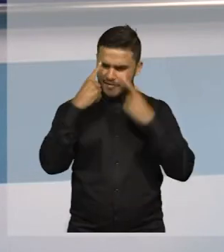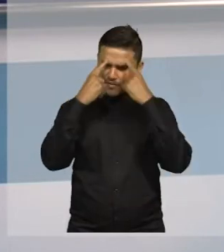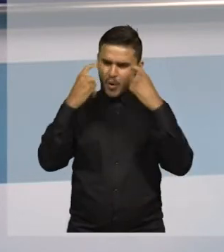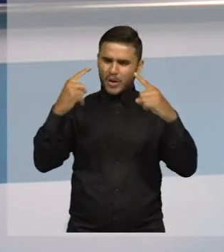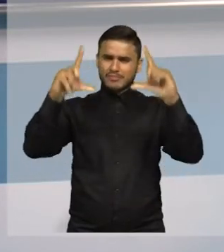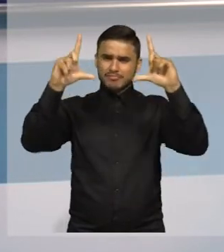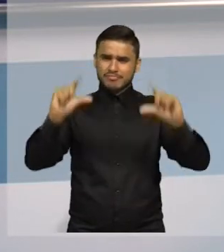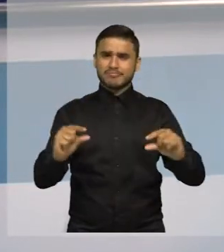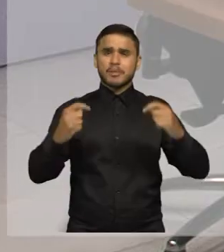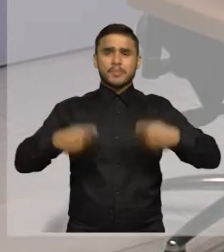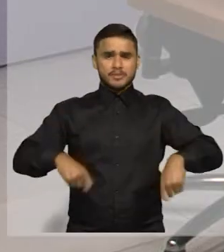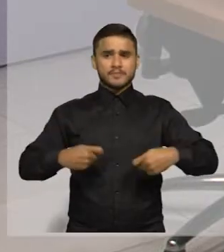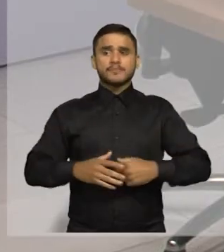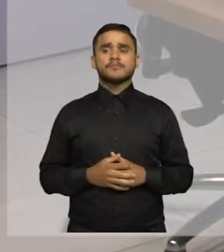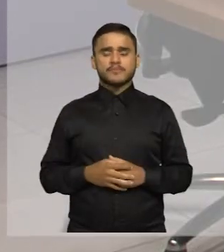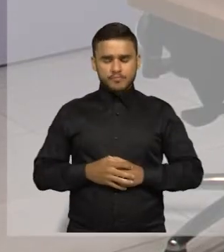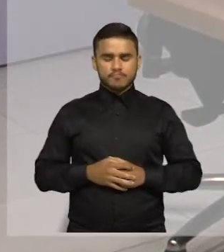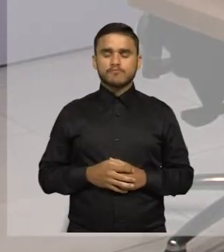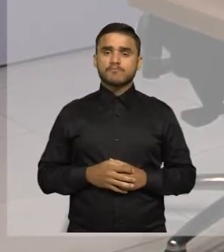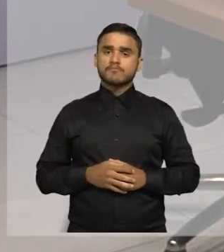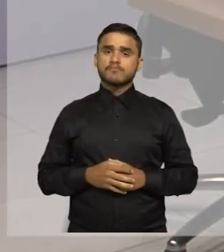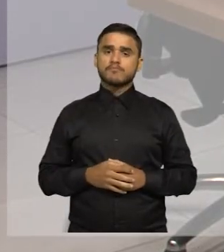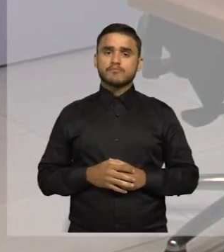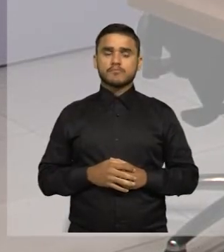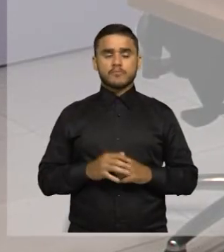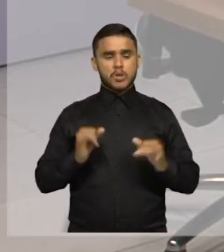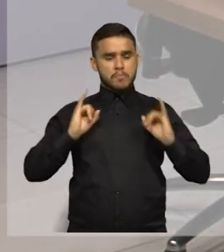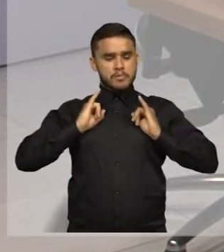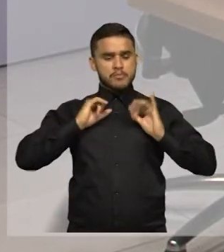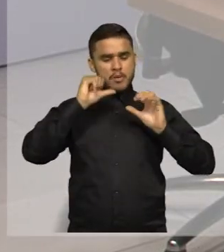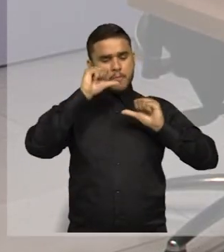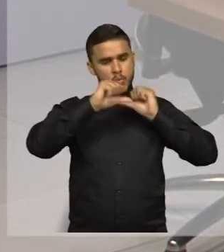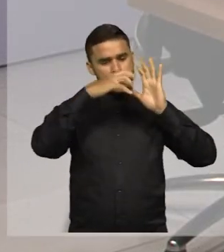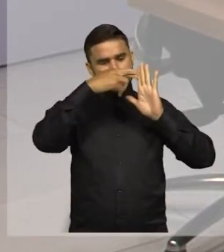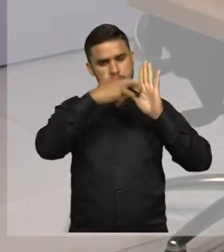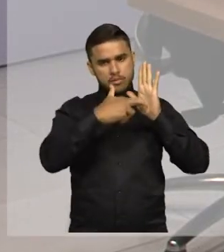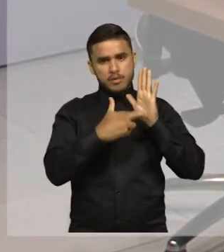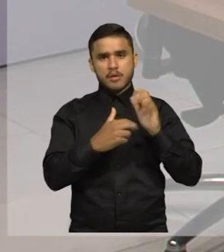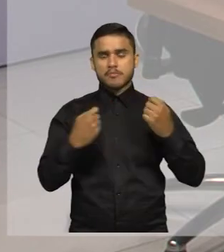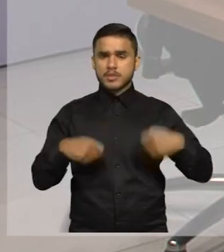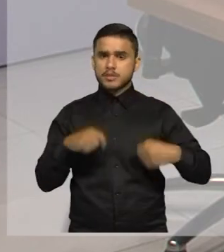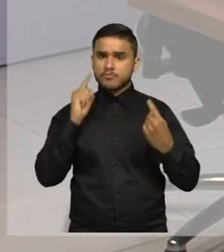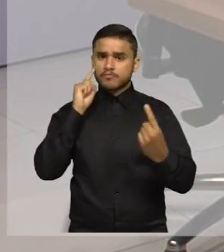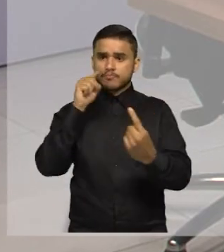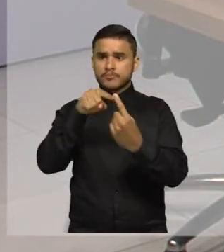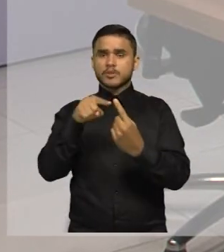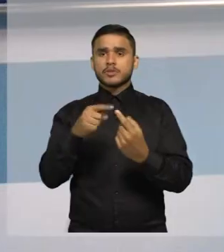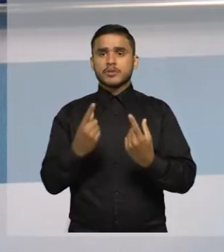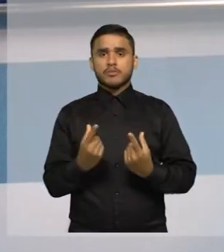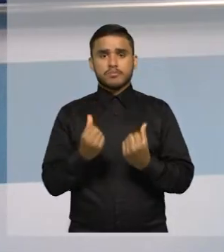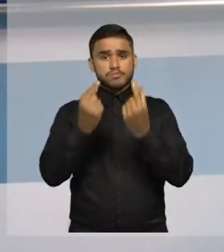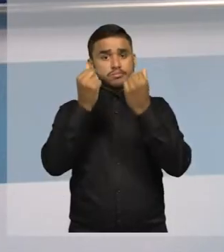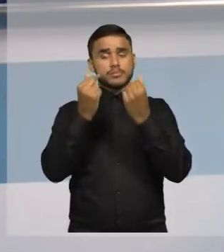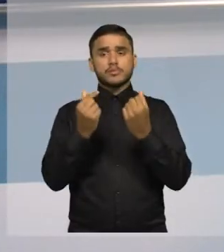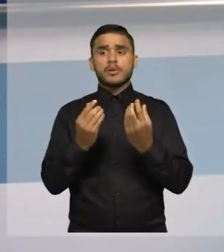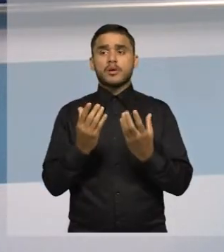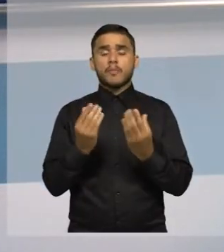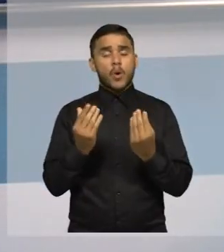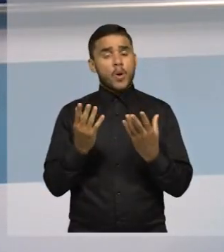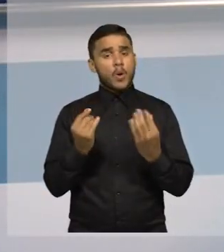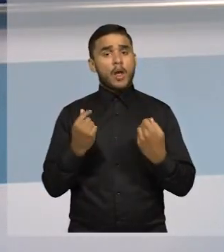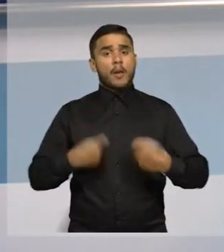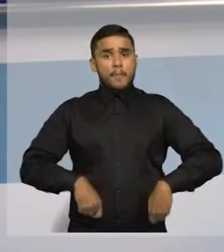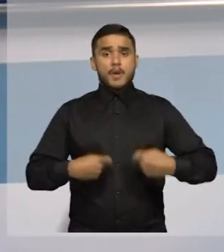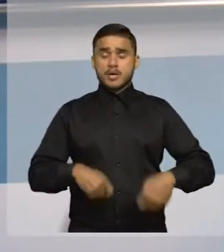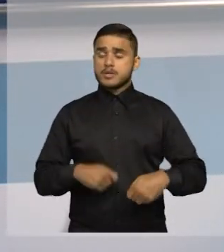violência, que consiga fazer a reforma da Previdência, que consiga colocar o Brasil, do ponto de vista econômico, no caminho da retomada